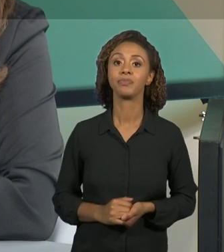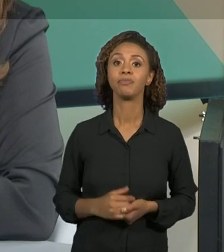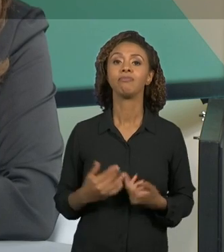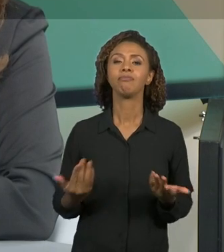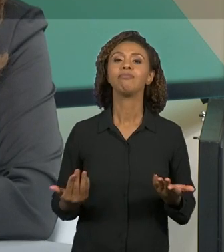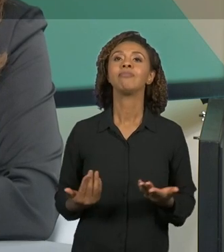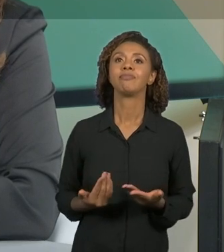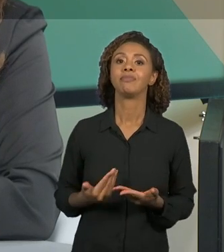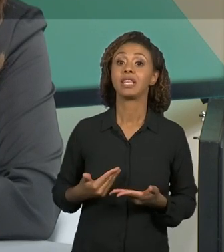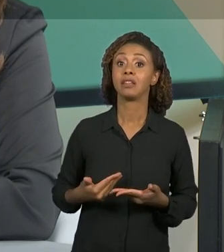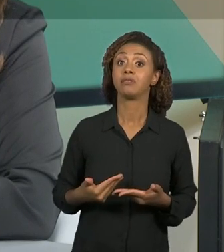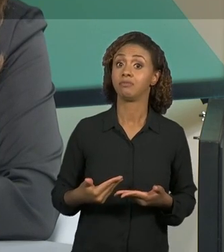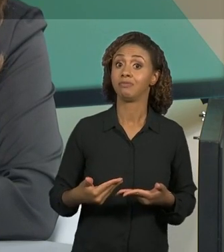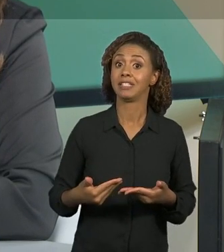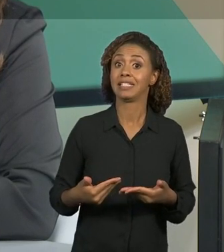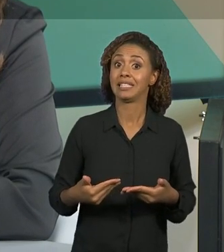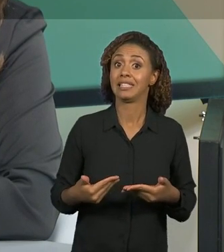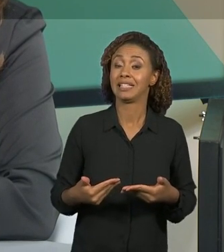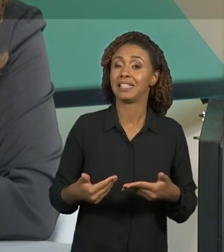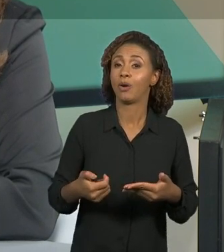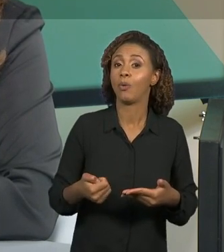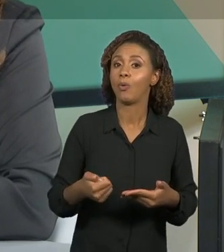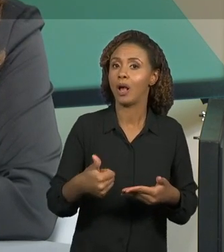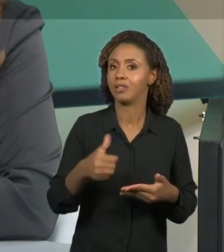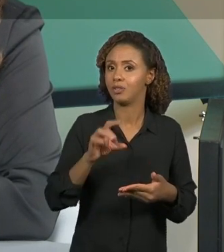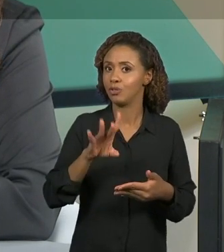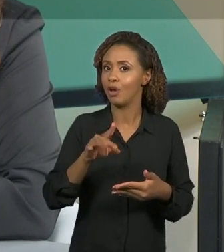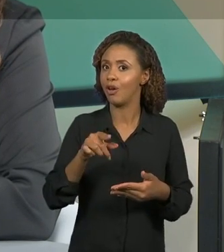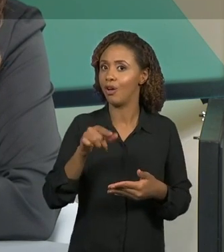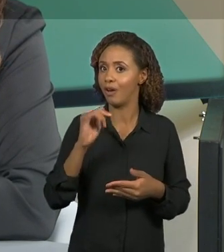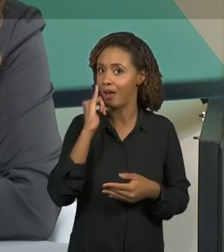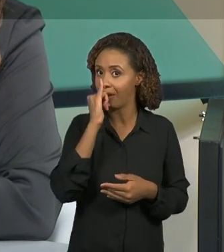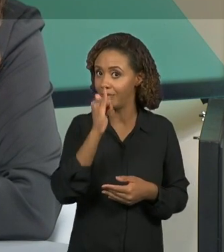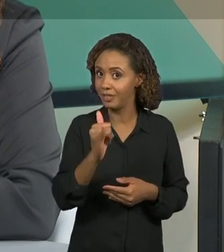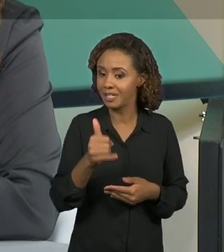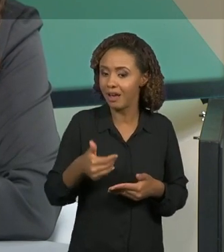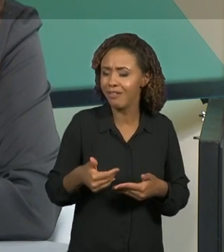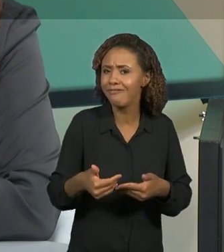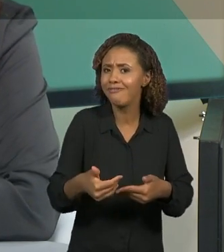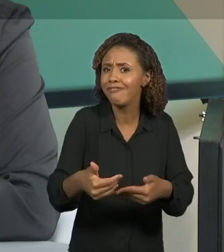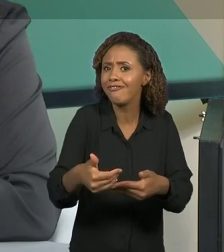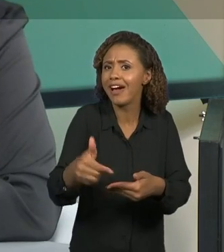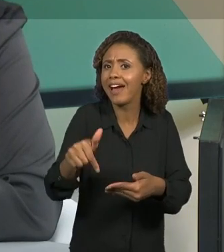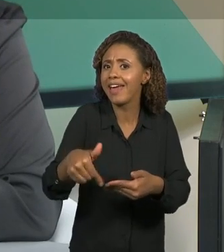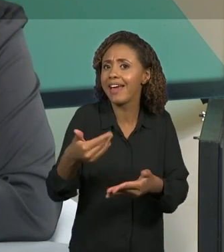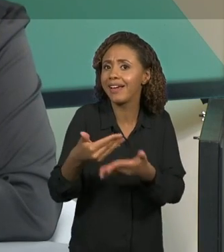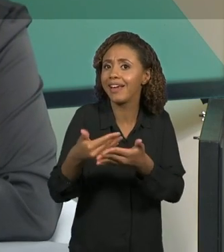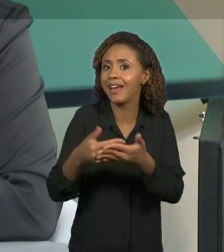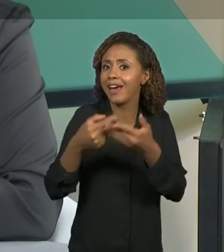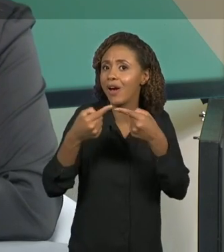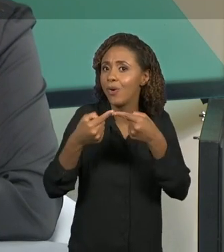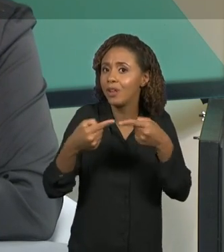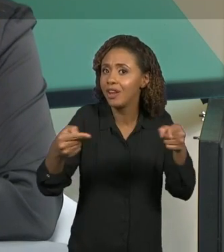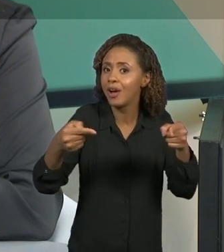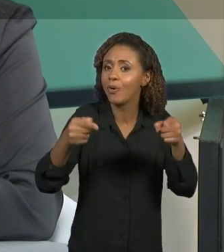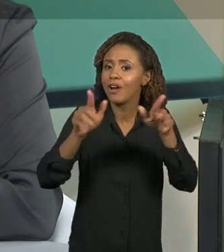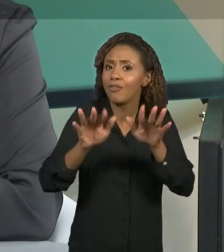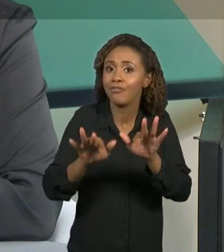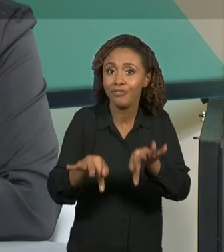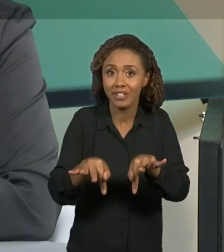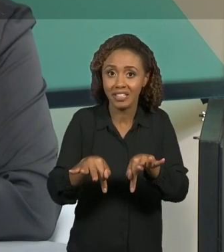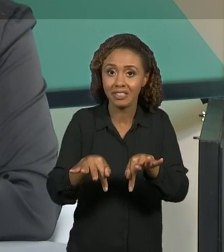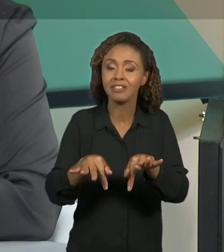aqui e a gente está caminhando tá só para finalizar para vocês para o finalzinho dessa nossa aula